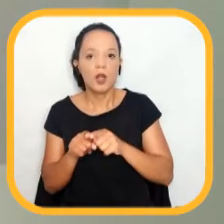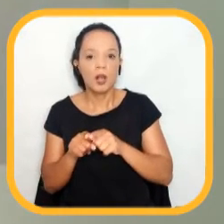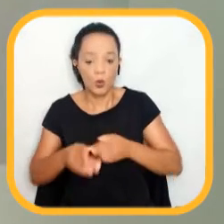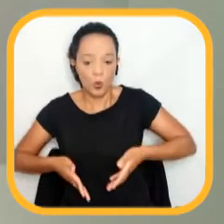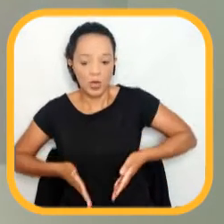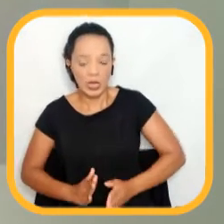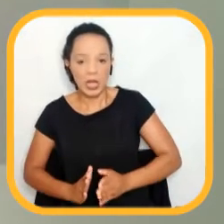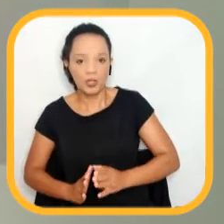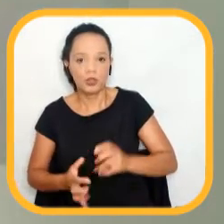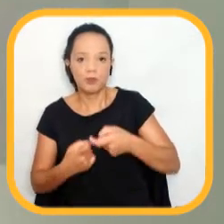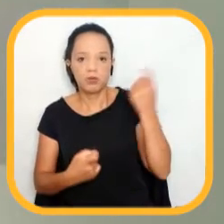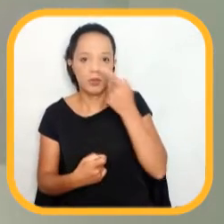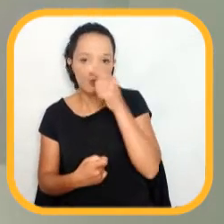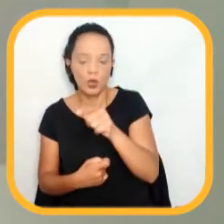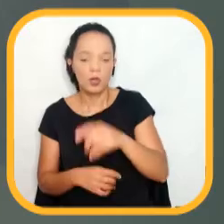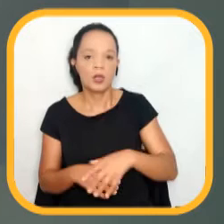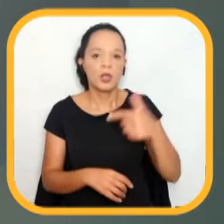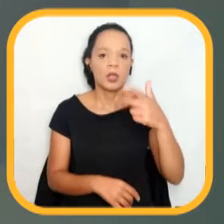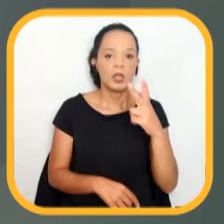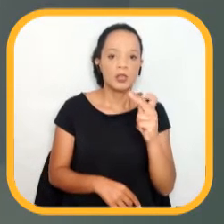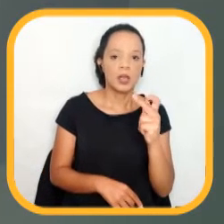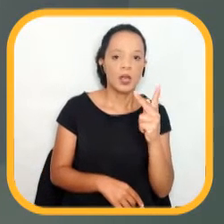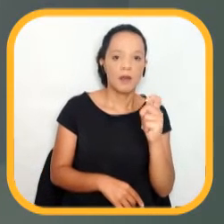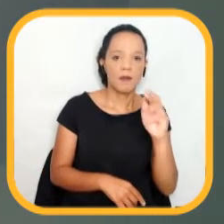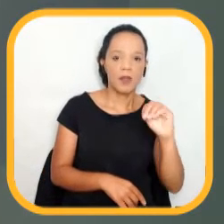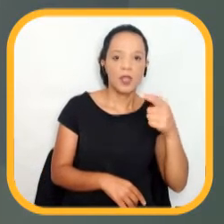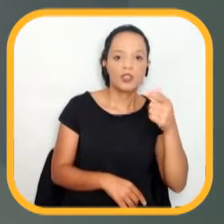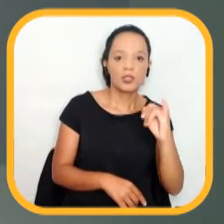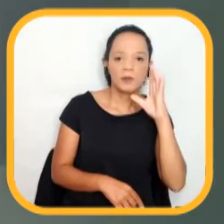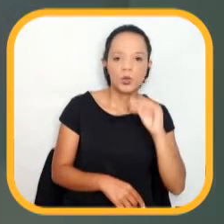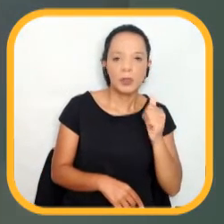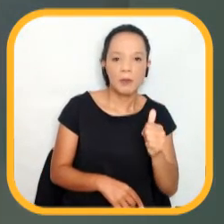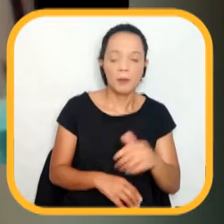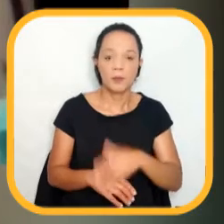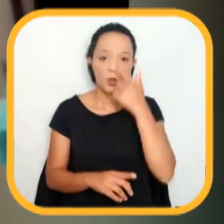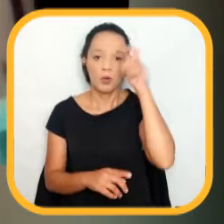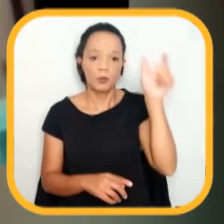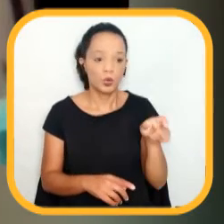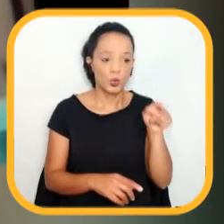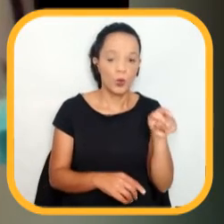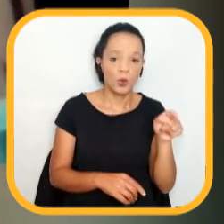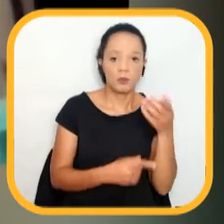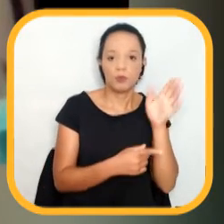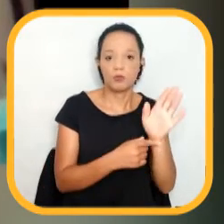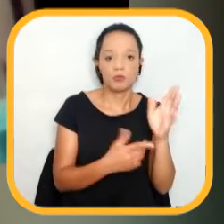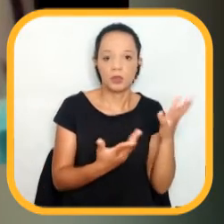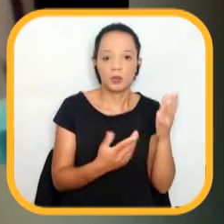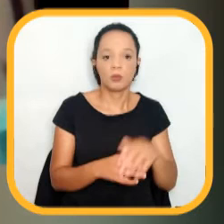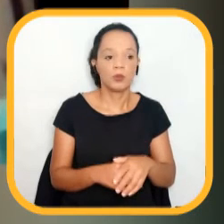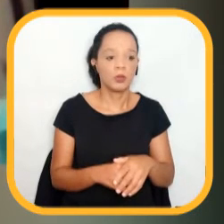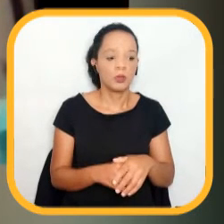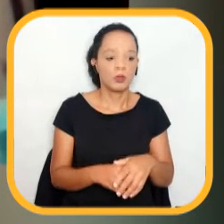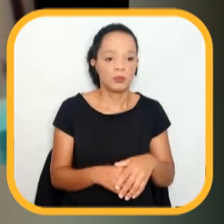o seu sexo biológico, não corresponde à identidade de género. Travesti, não sei ao certo. Então, uma pessoa travesti é, por